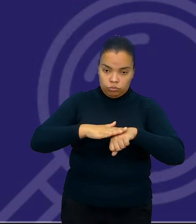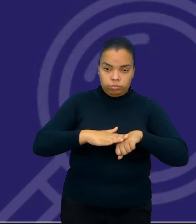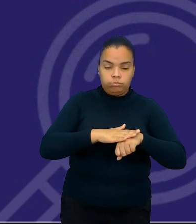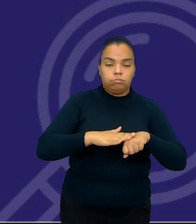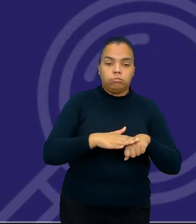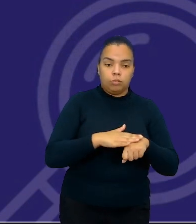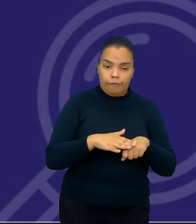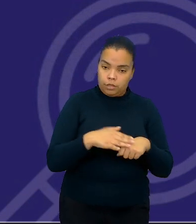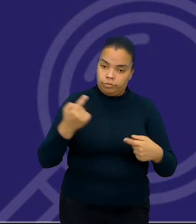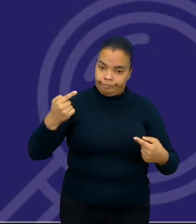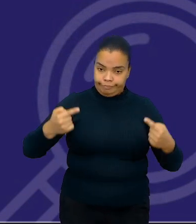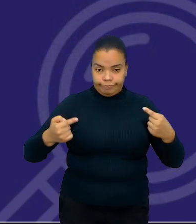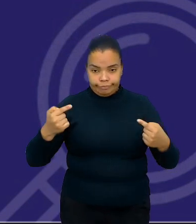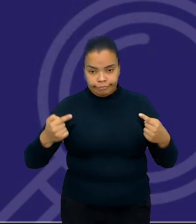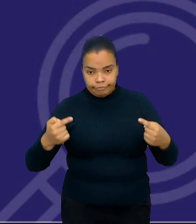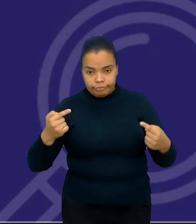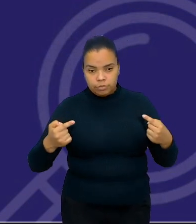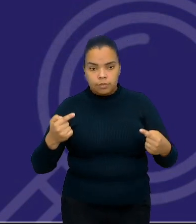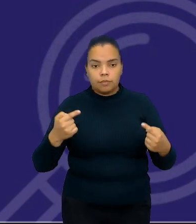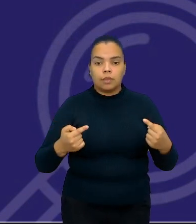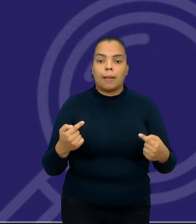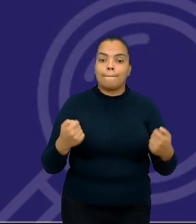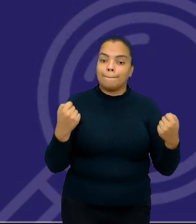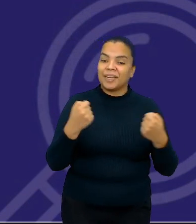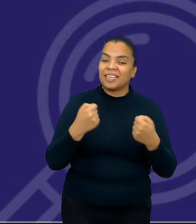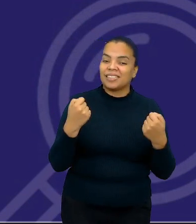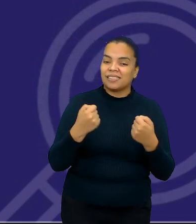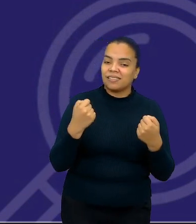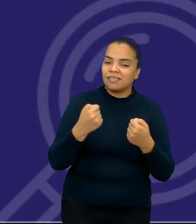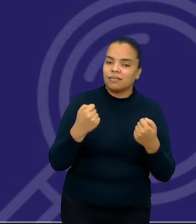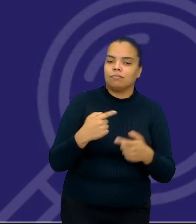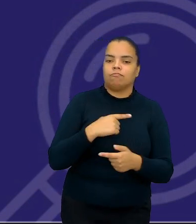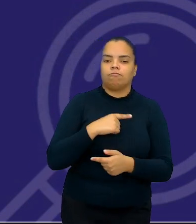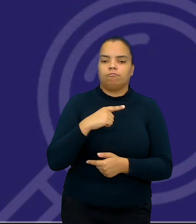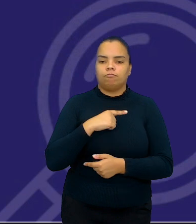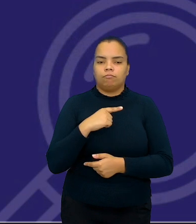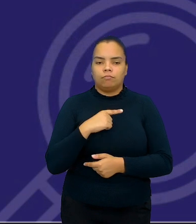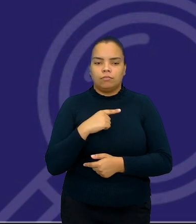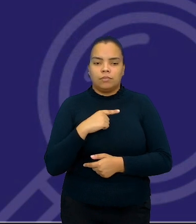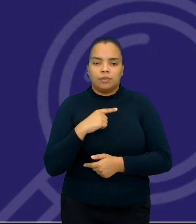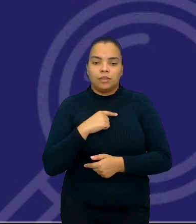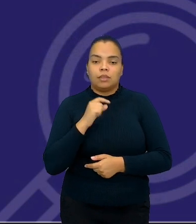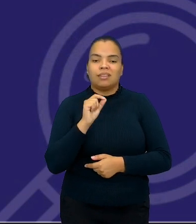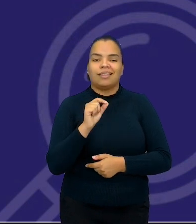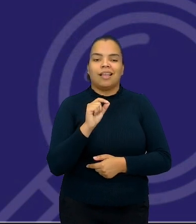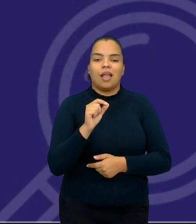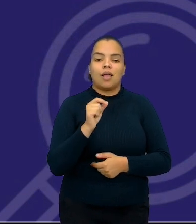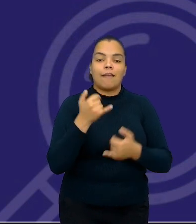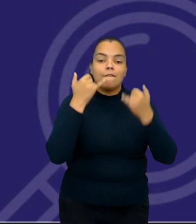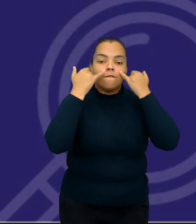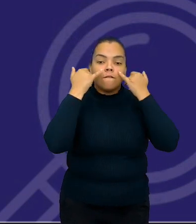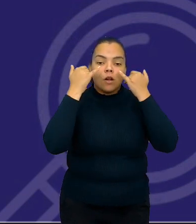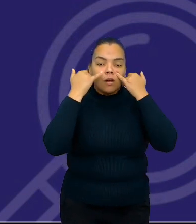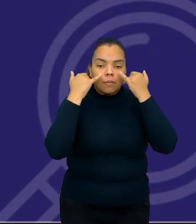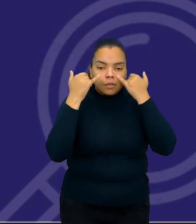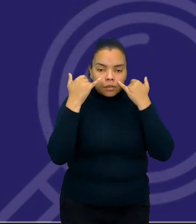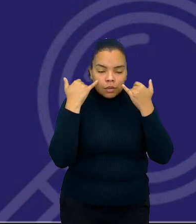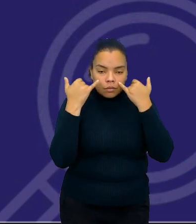científica, é necessário criar argumentos corretos e convincentes e sólidos na área